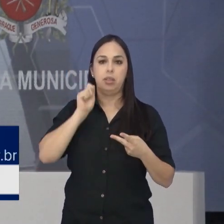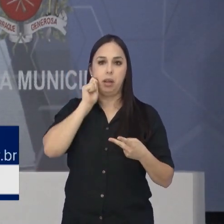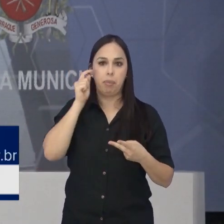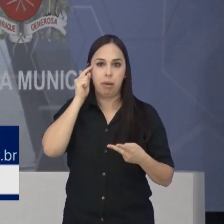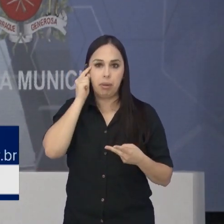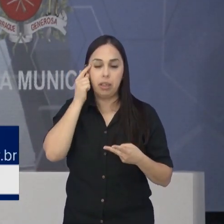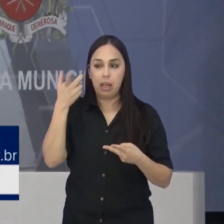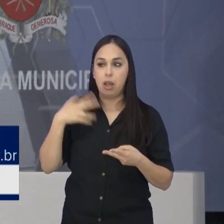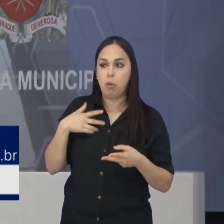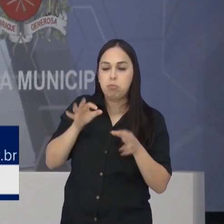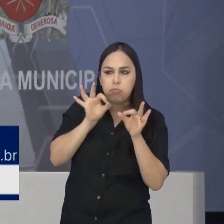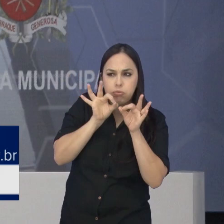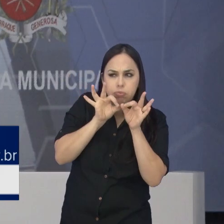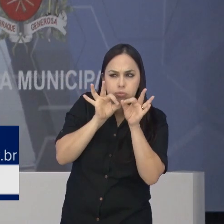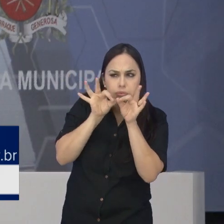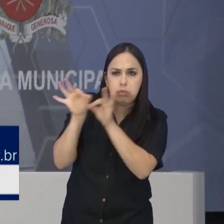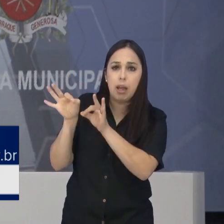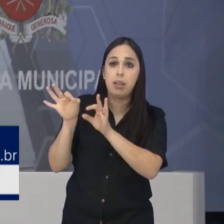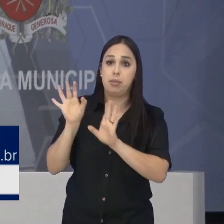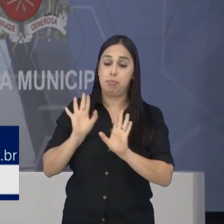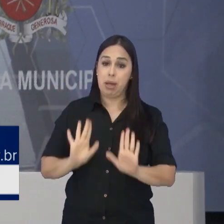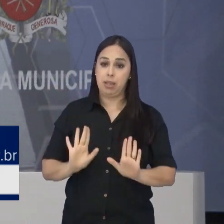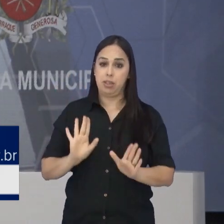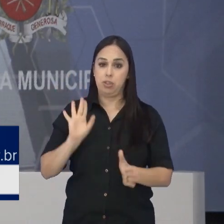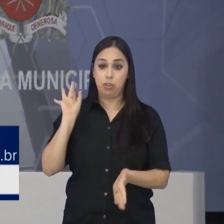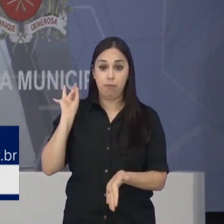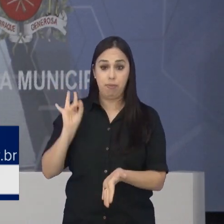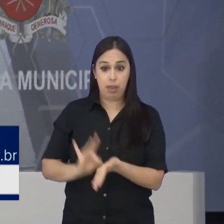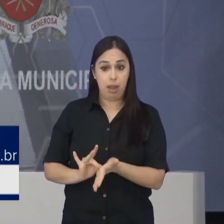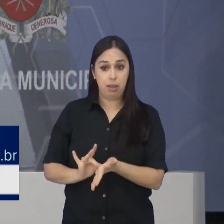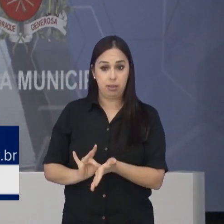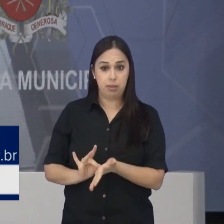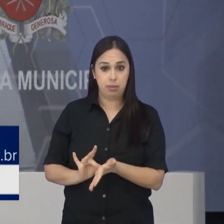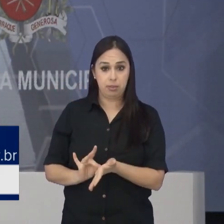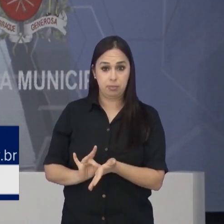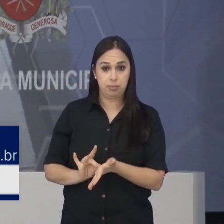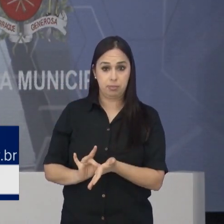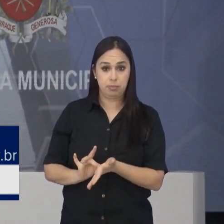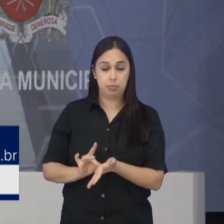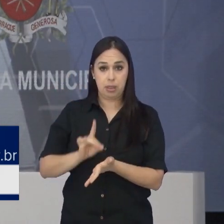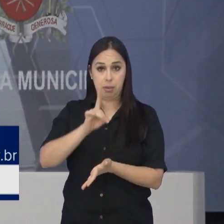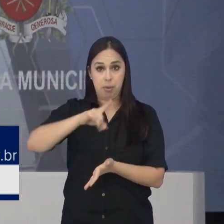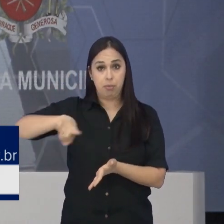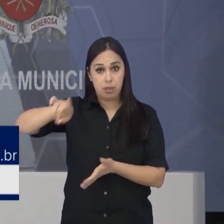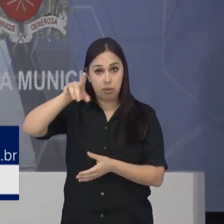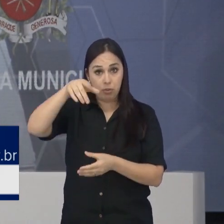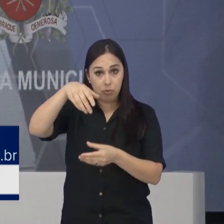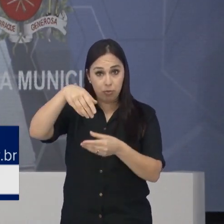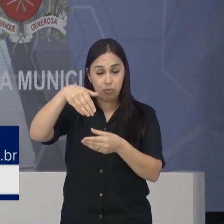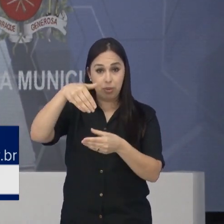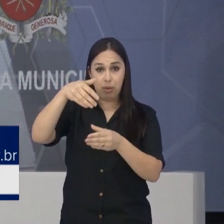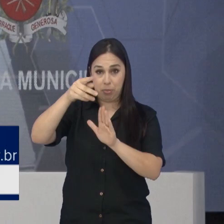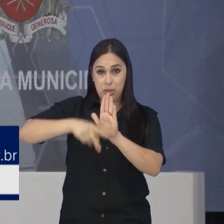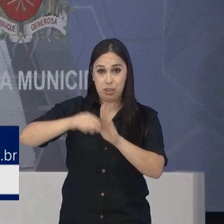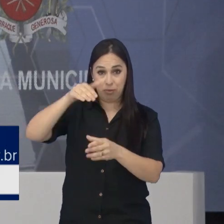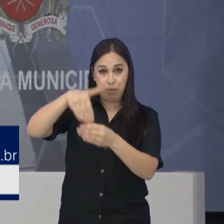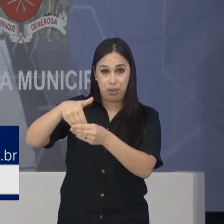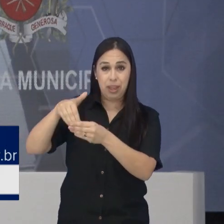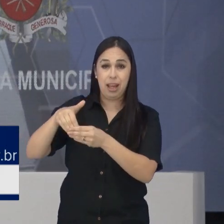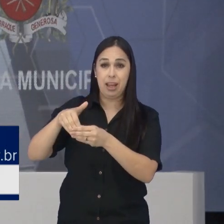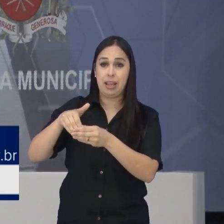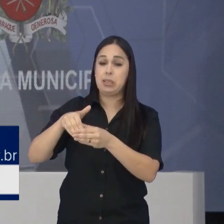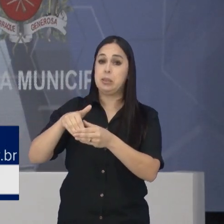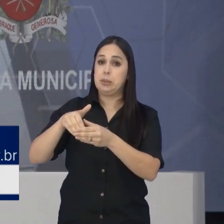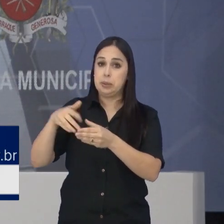Amélia e, na verdade, é mais uma bomba que desce aí para os vereadores votar, né? Eu lembro que no ano